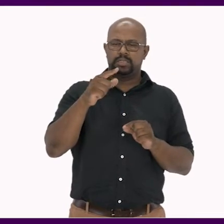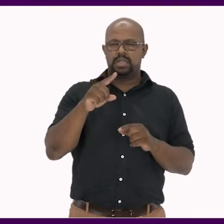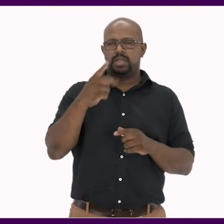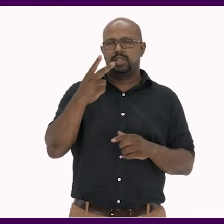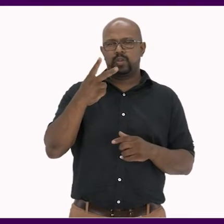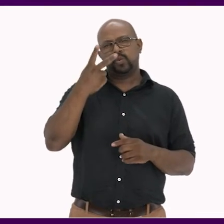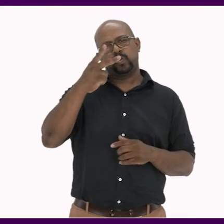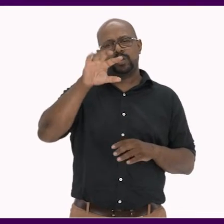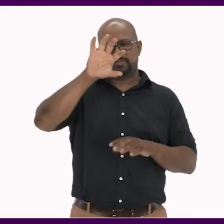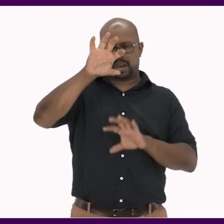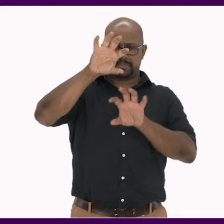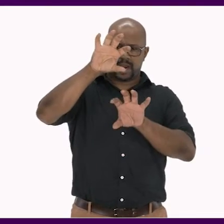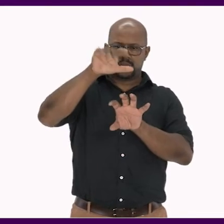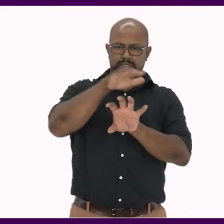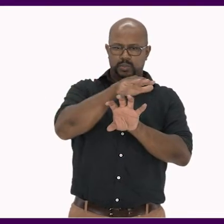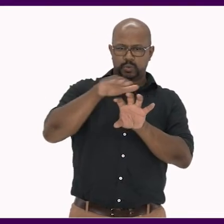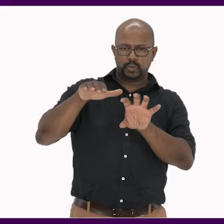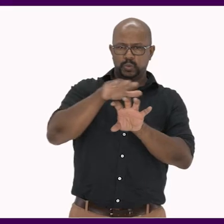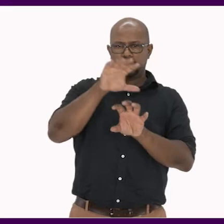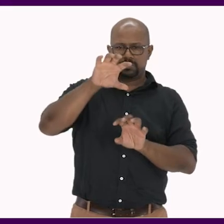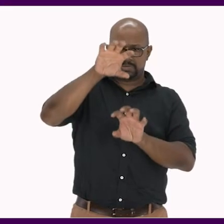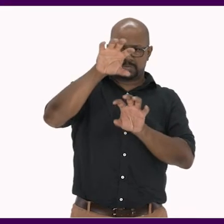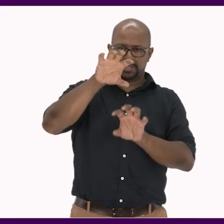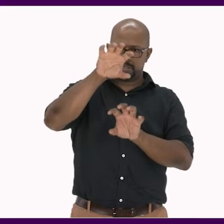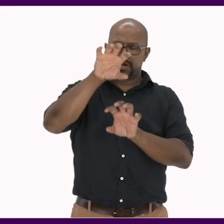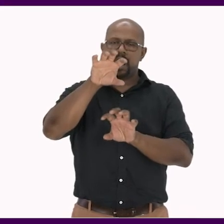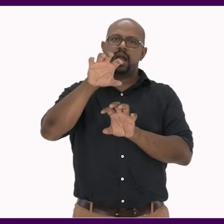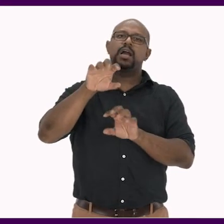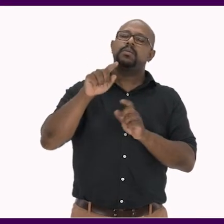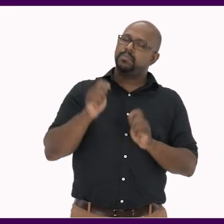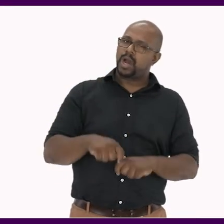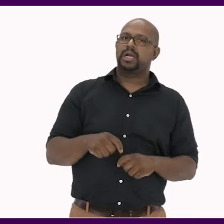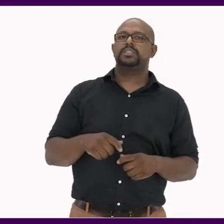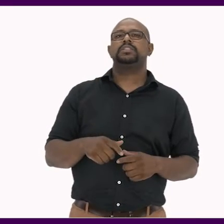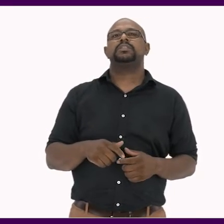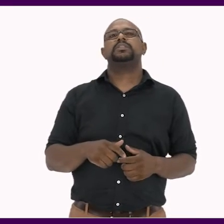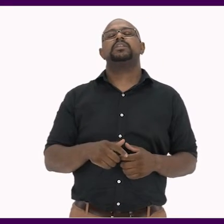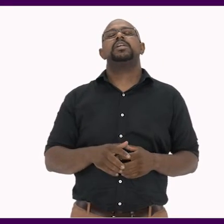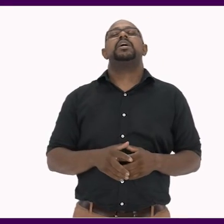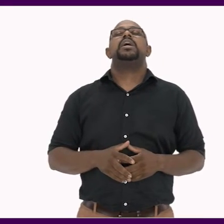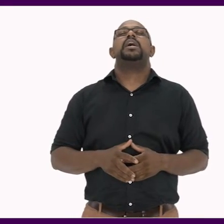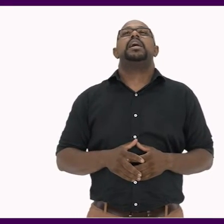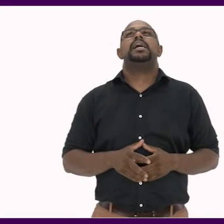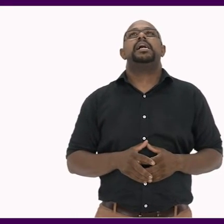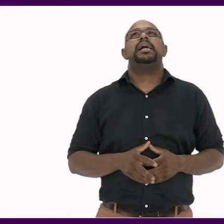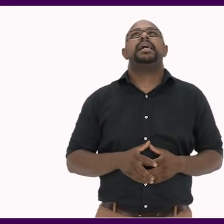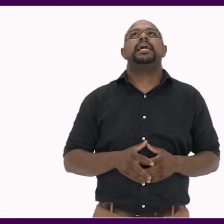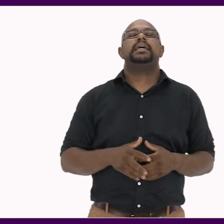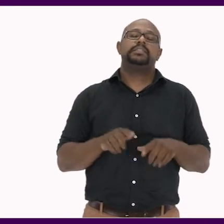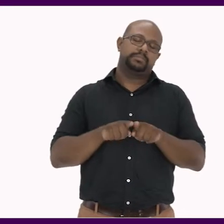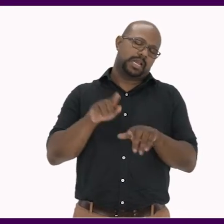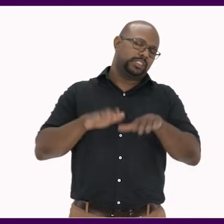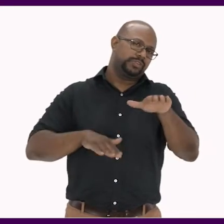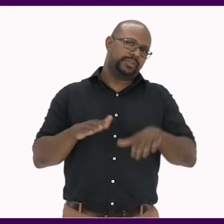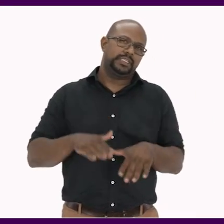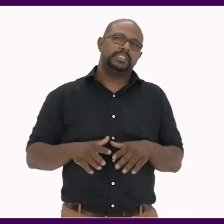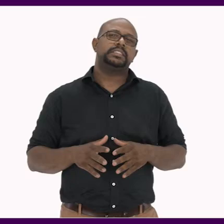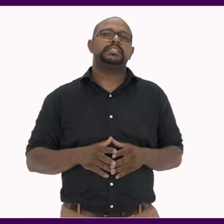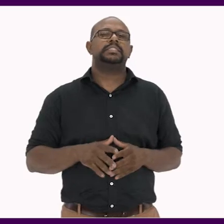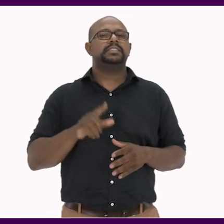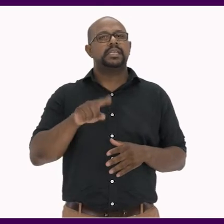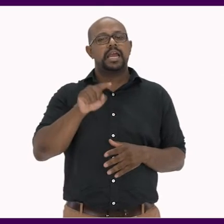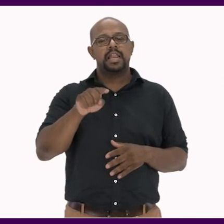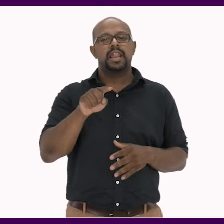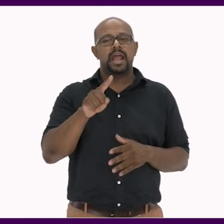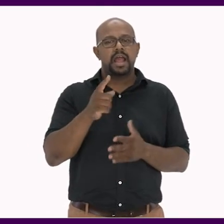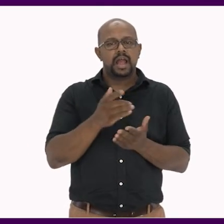obra e outra, que acontece que a paginação da parede coloca uma obra sobre a outra. Às vezes,